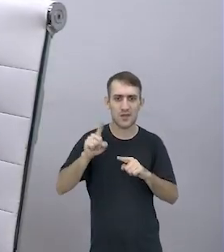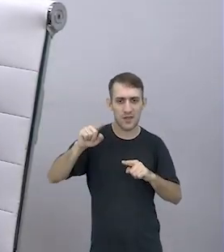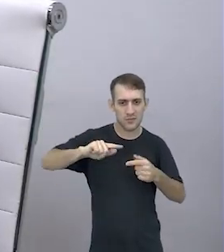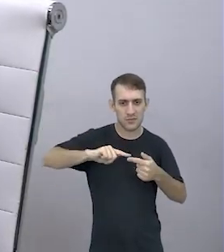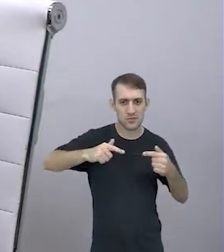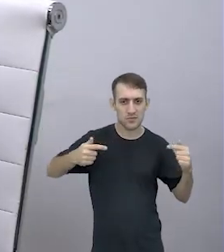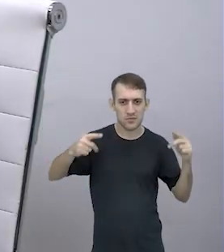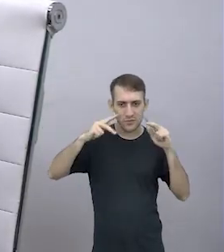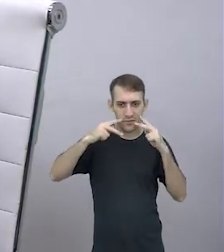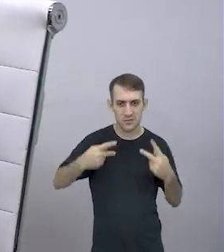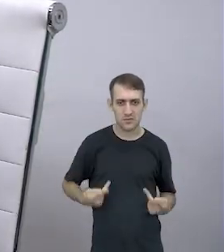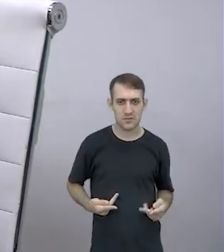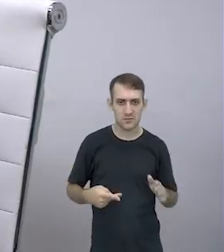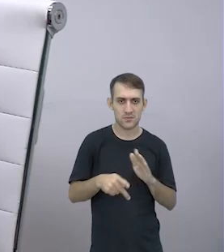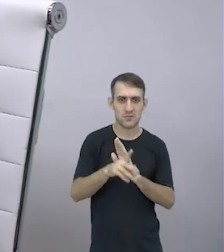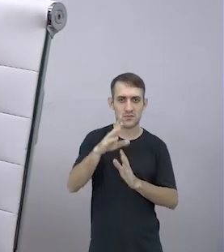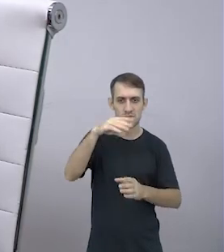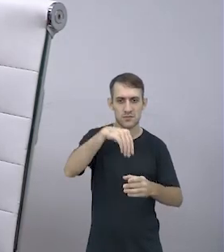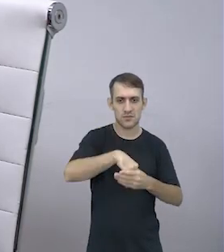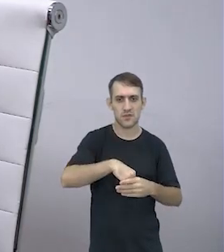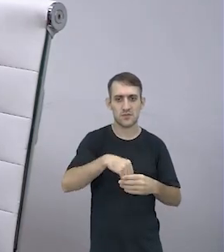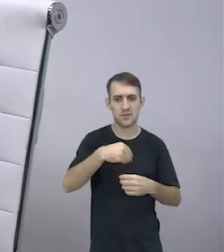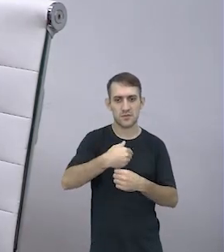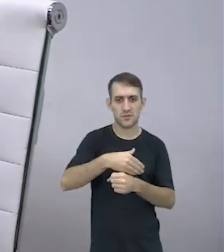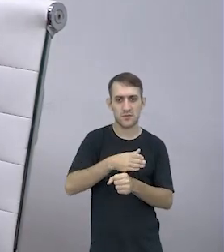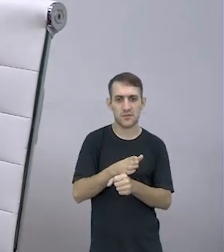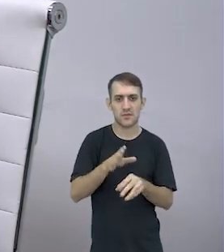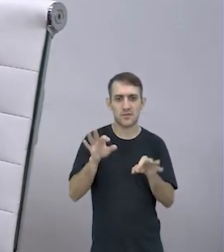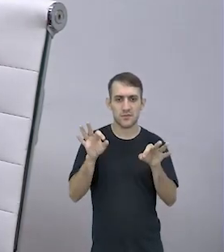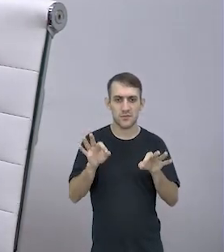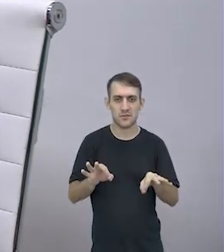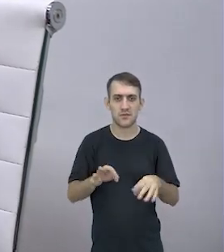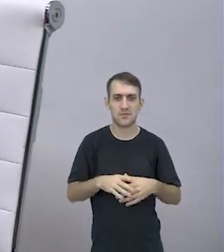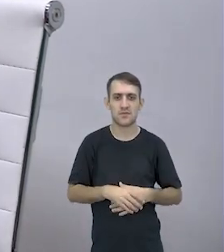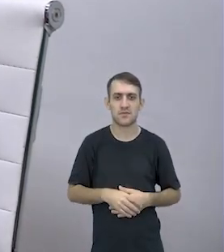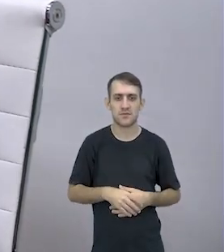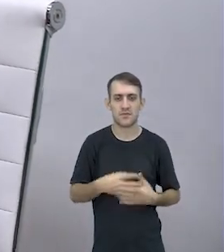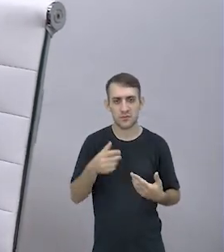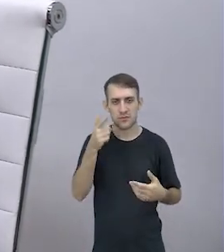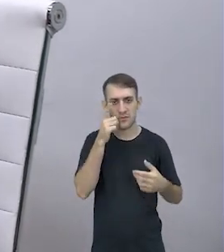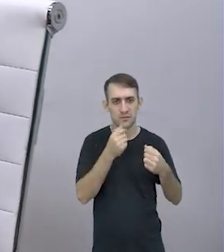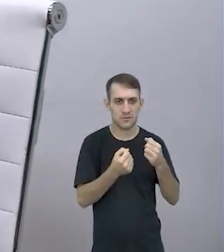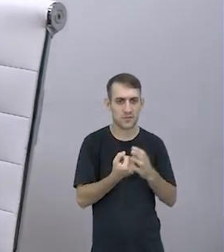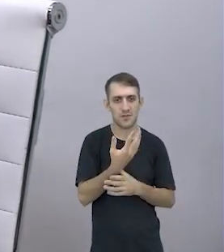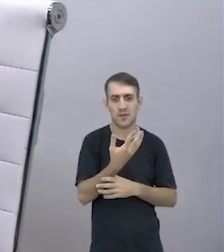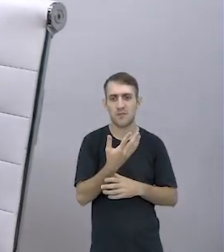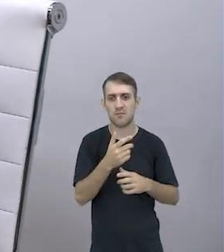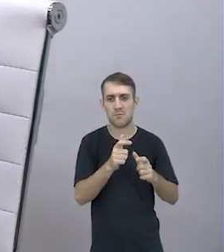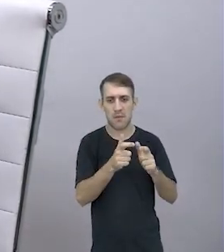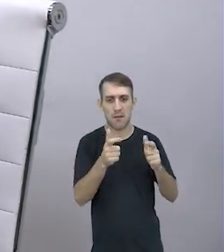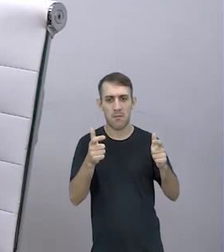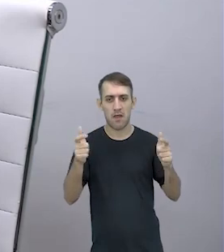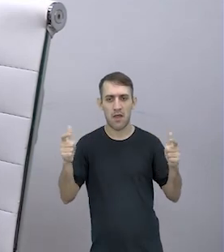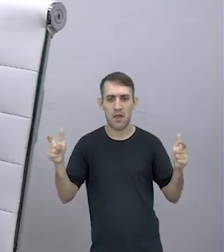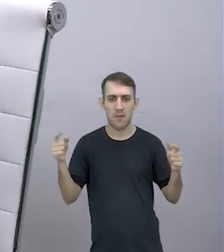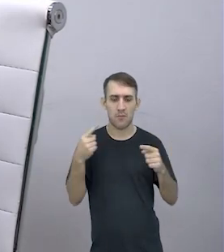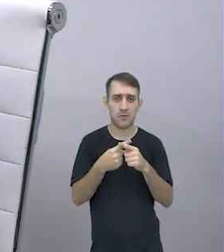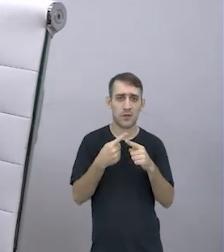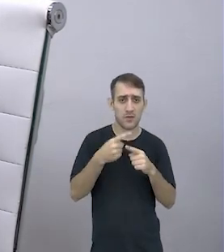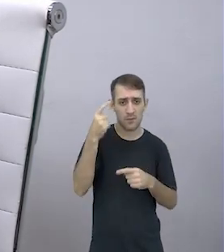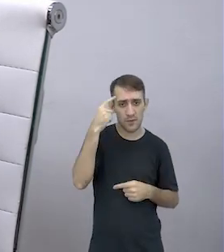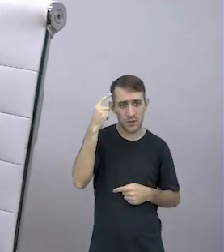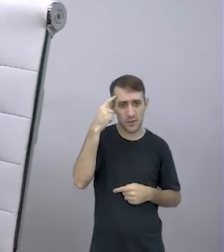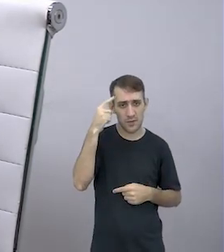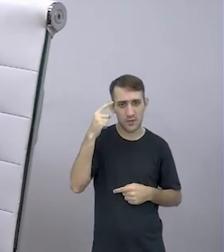Então. Que foi colocado na batata. Então, Você eles já esperam pensou? produzir mais porque eles têm esse pensamento de